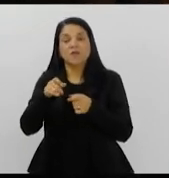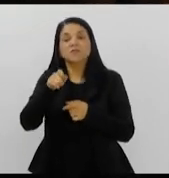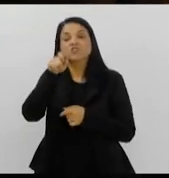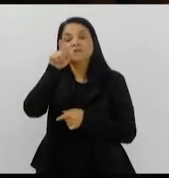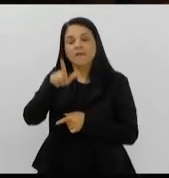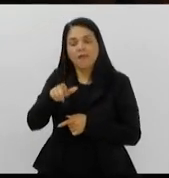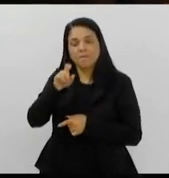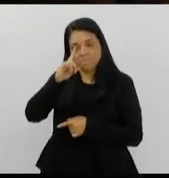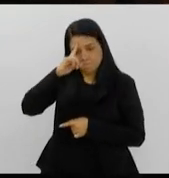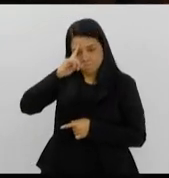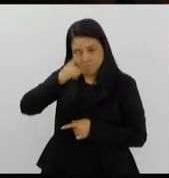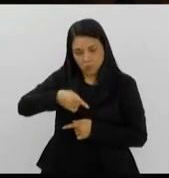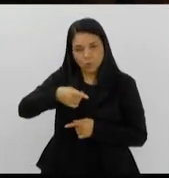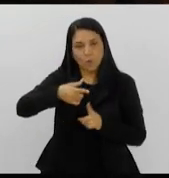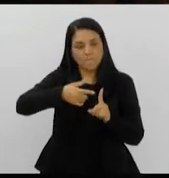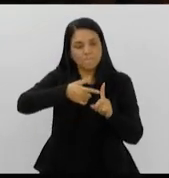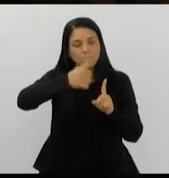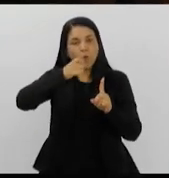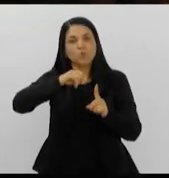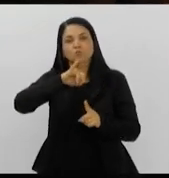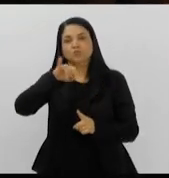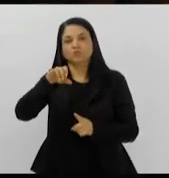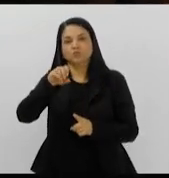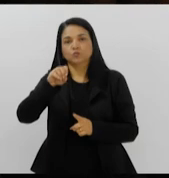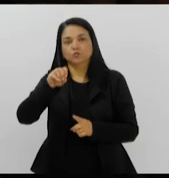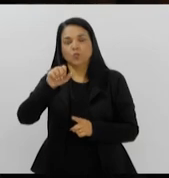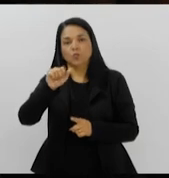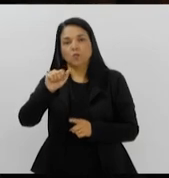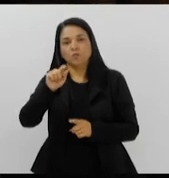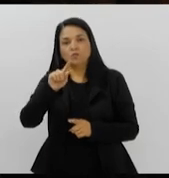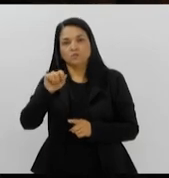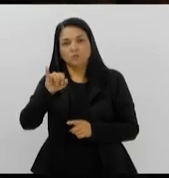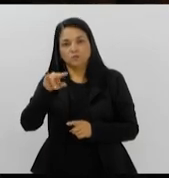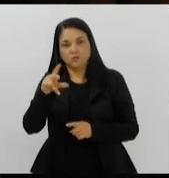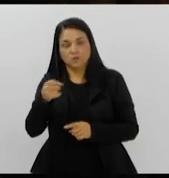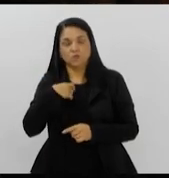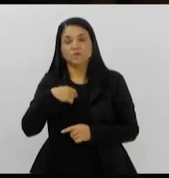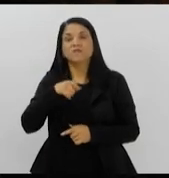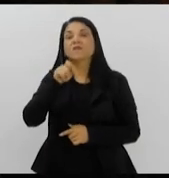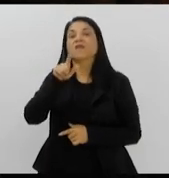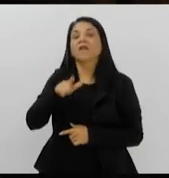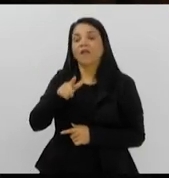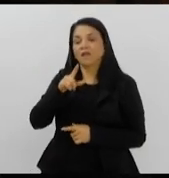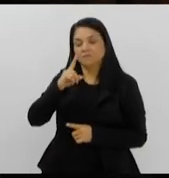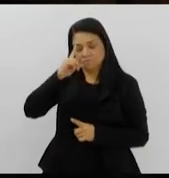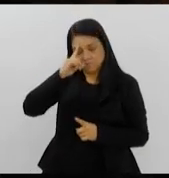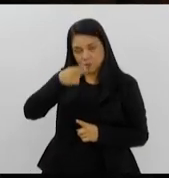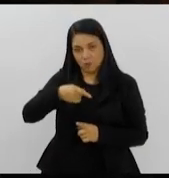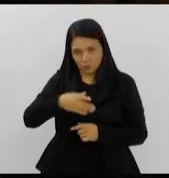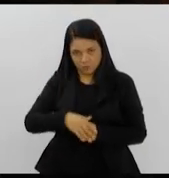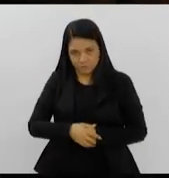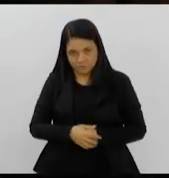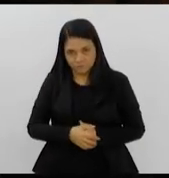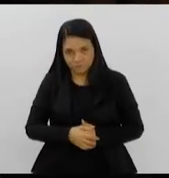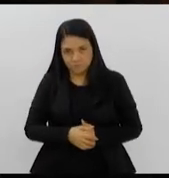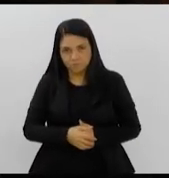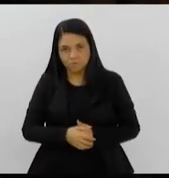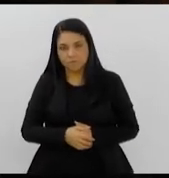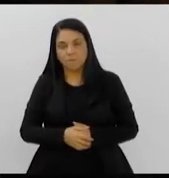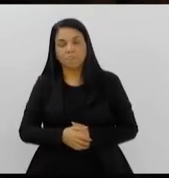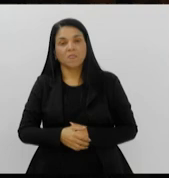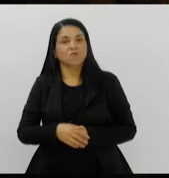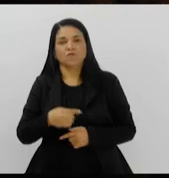do assassinato do Joãozinho, os mandantes do assassinato do Joãozinho. Mais uma vez, que nós não